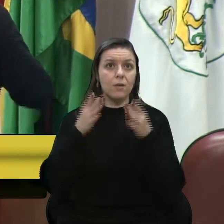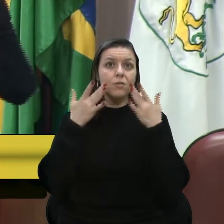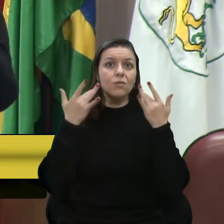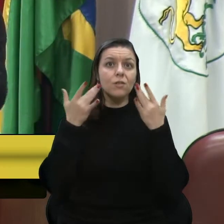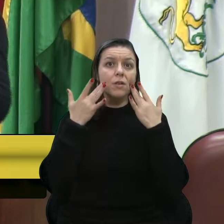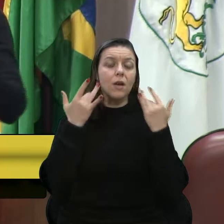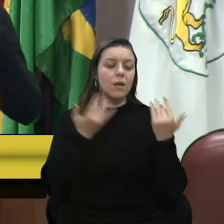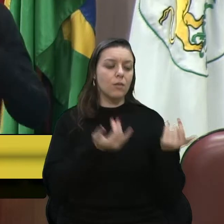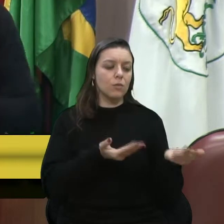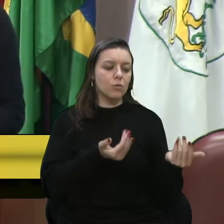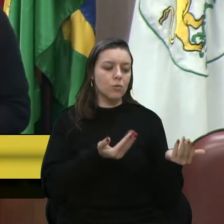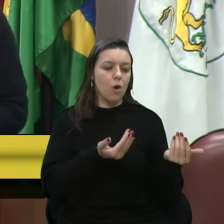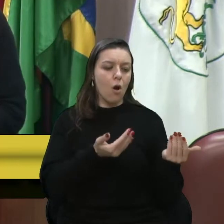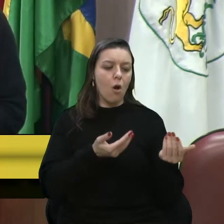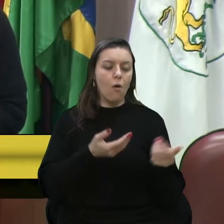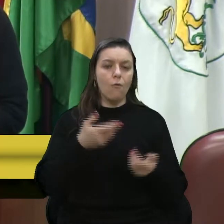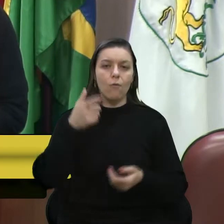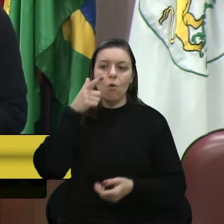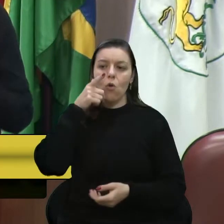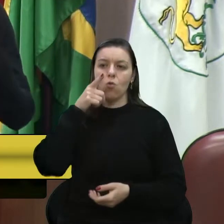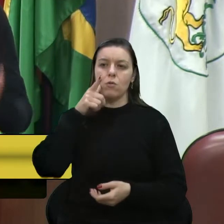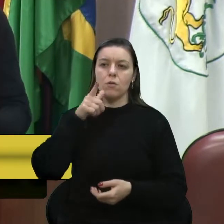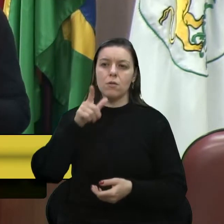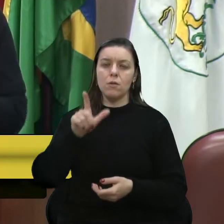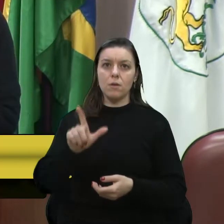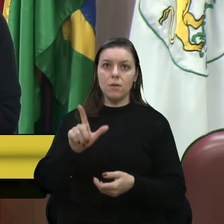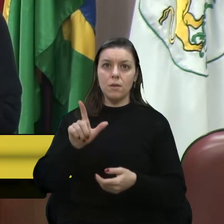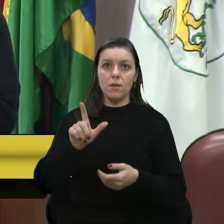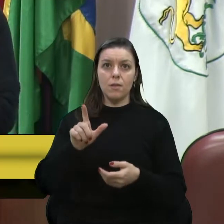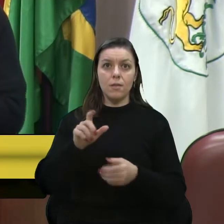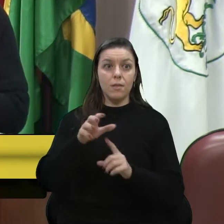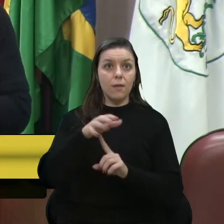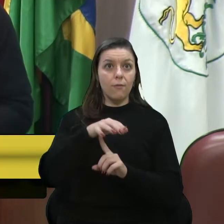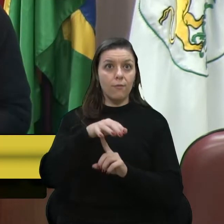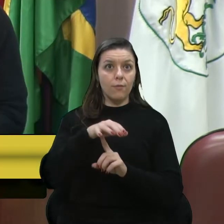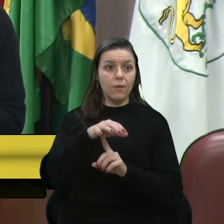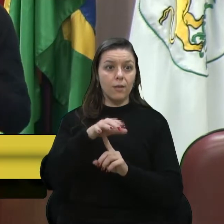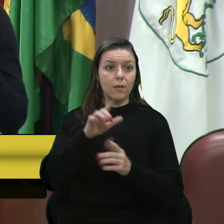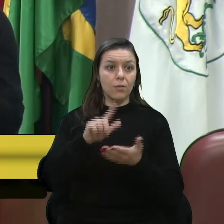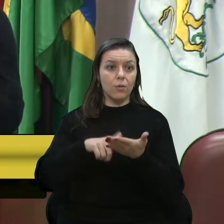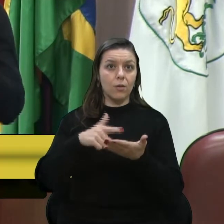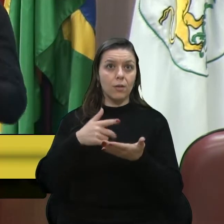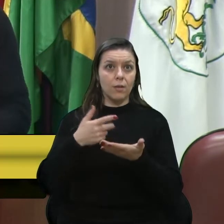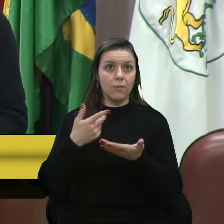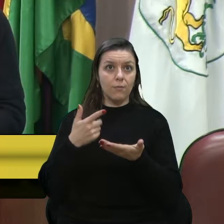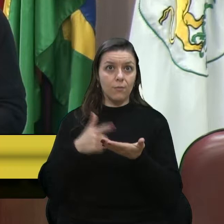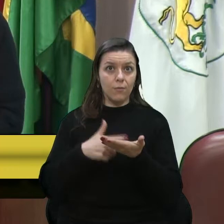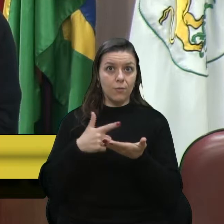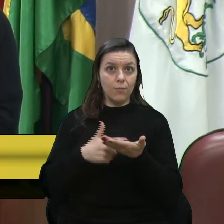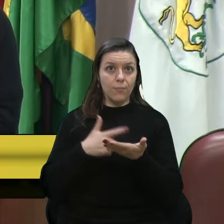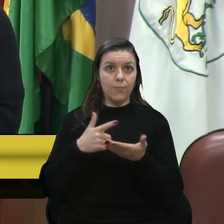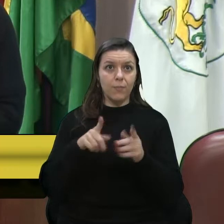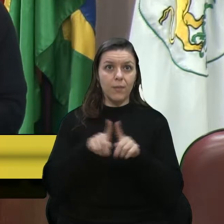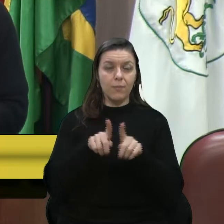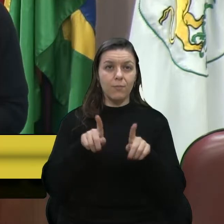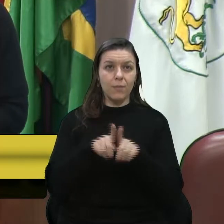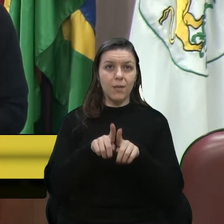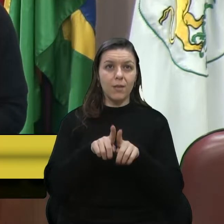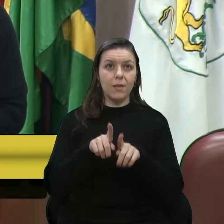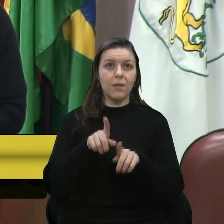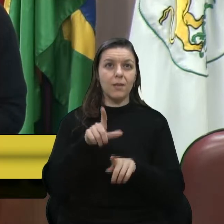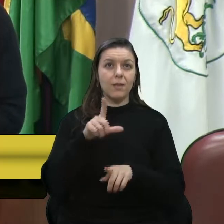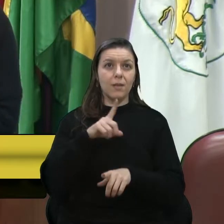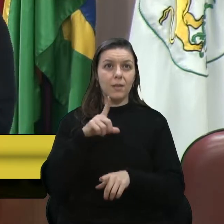de estar ganhando premiações na Feira do Livro, através do Recria Textos, ao qual a gente expressava a